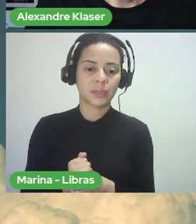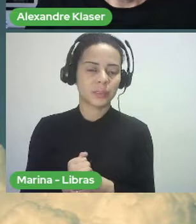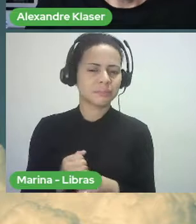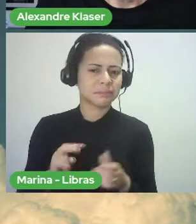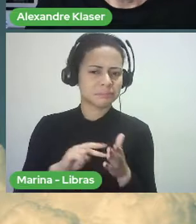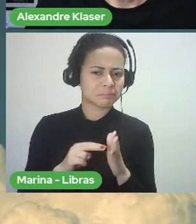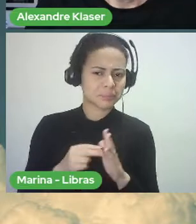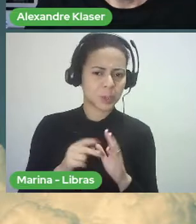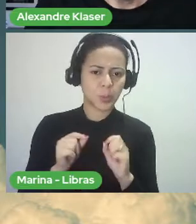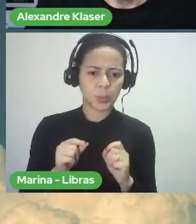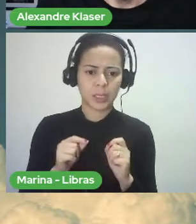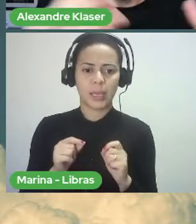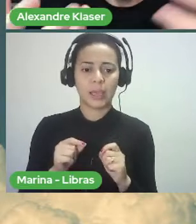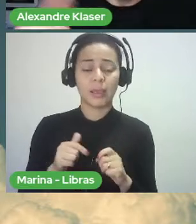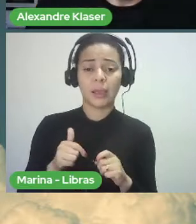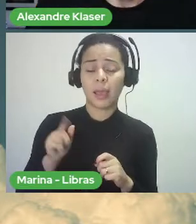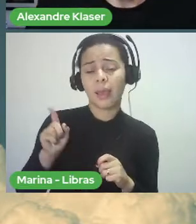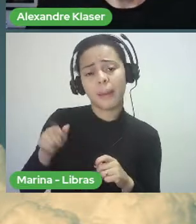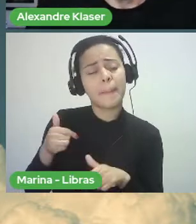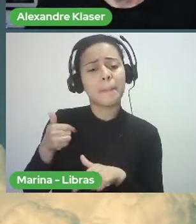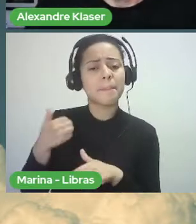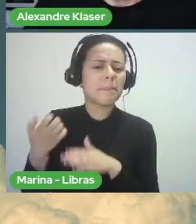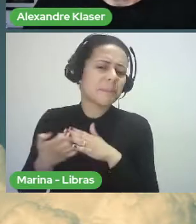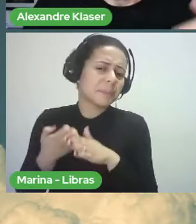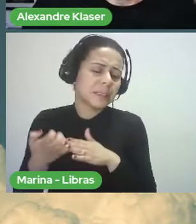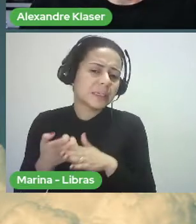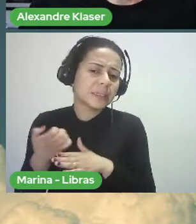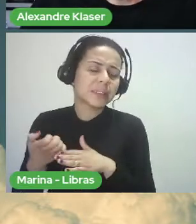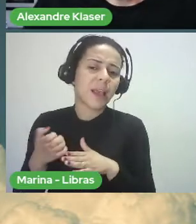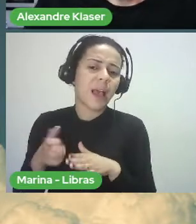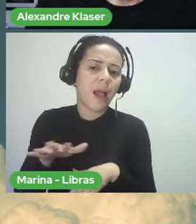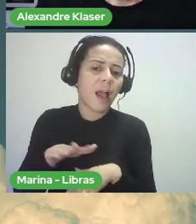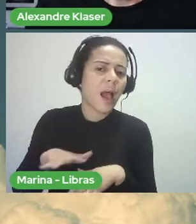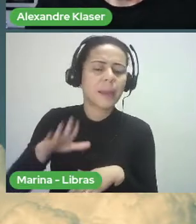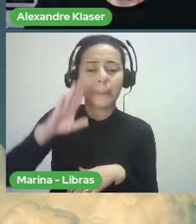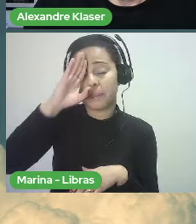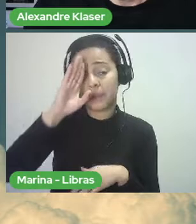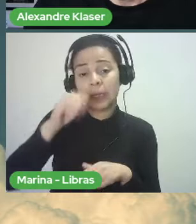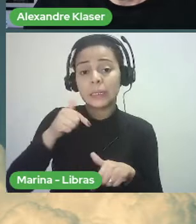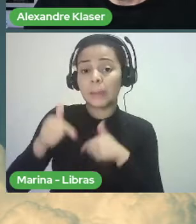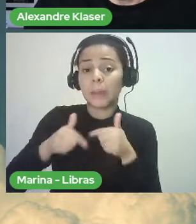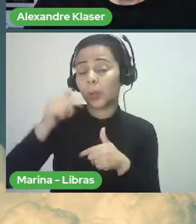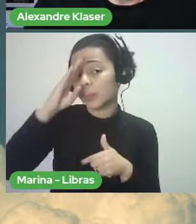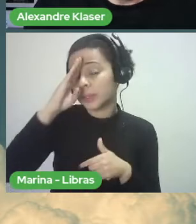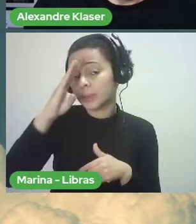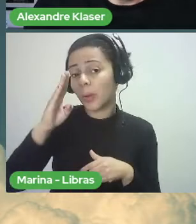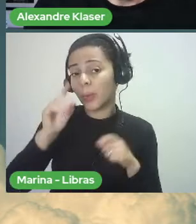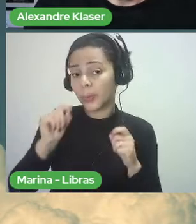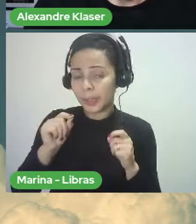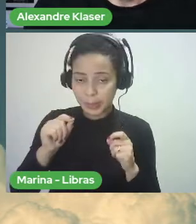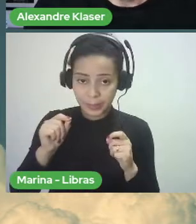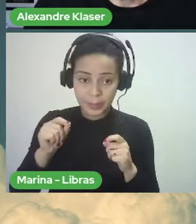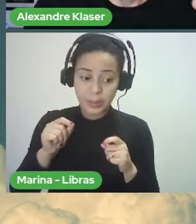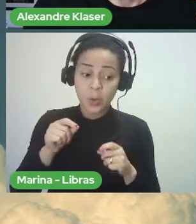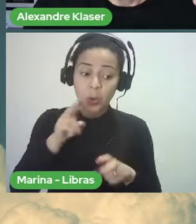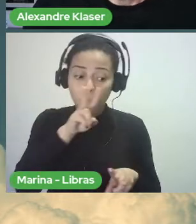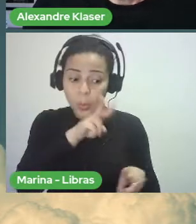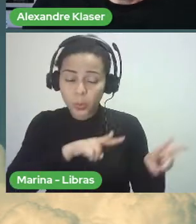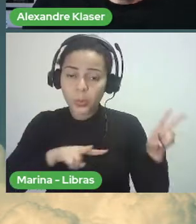como serviços principais esses de começar a olhar para a organização sobre esse viés de